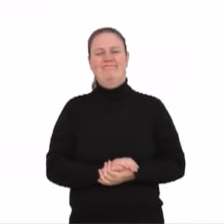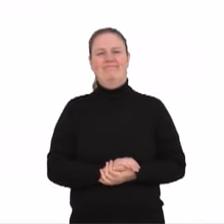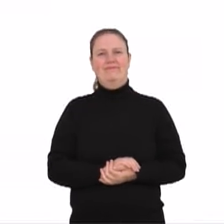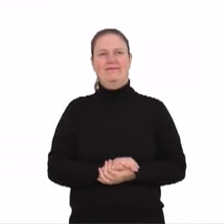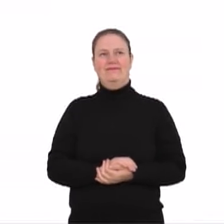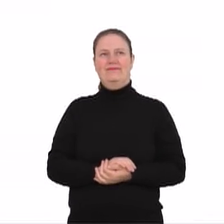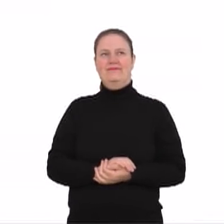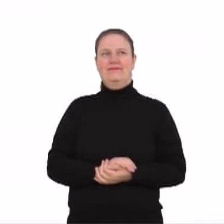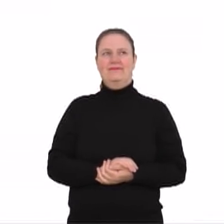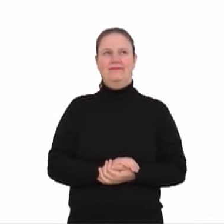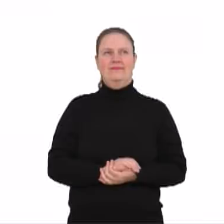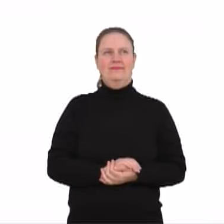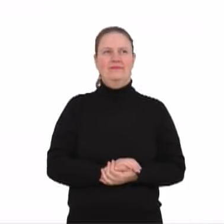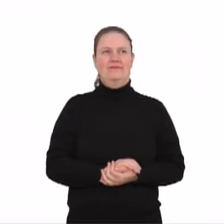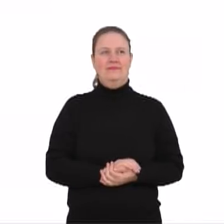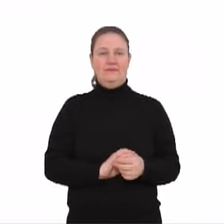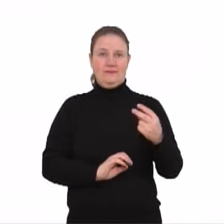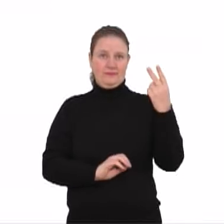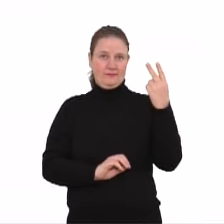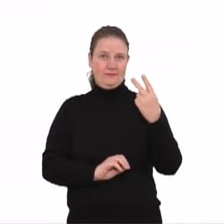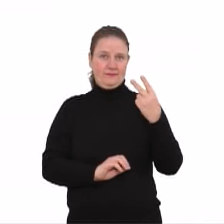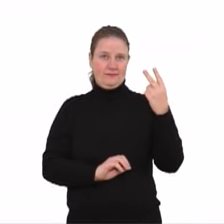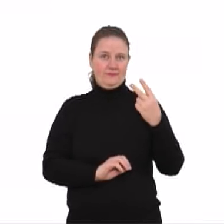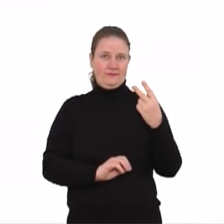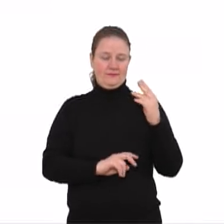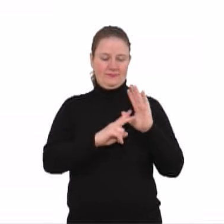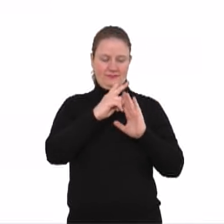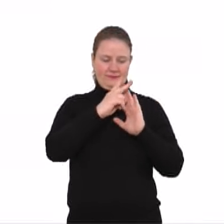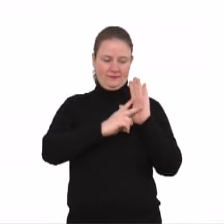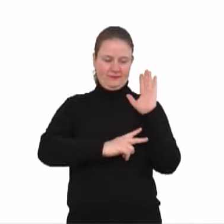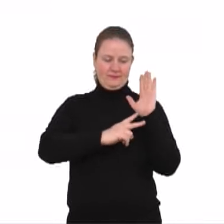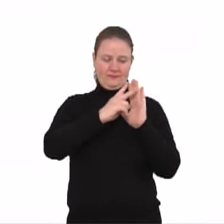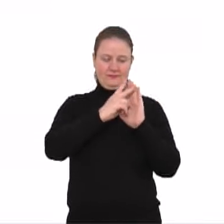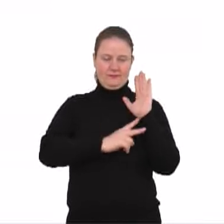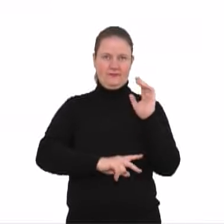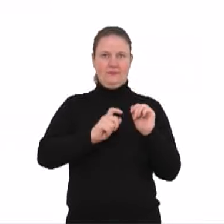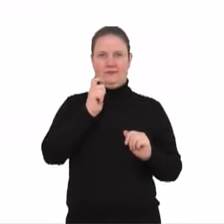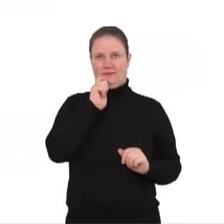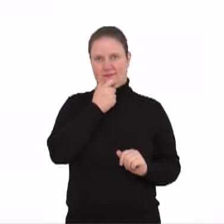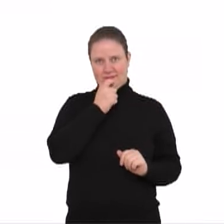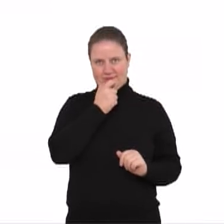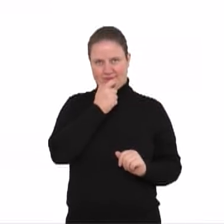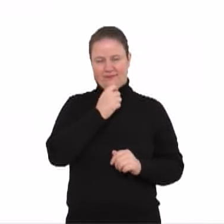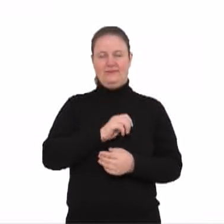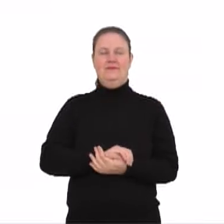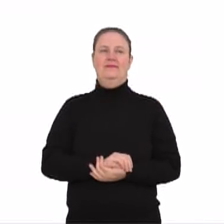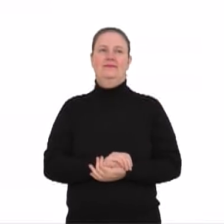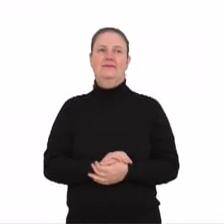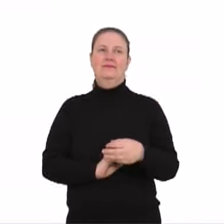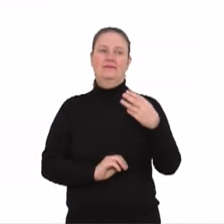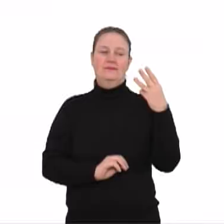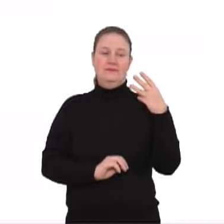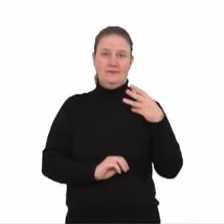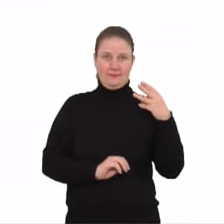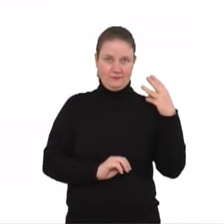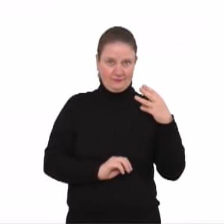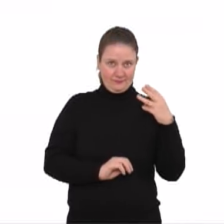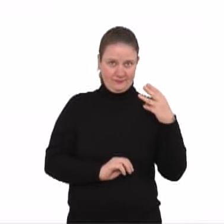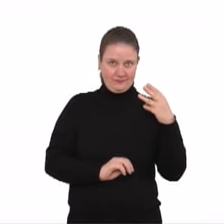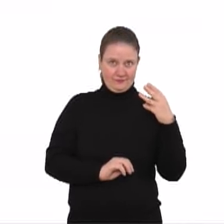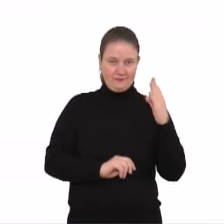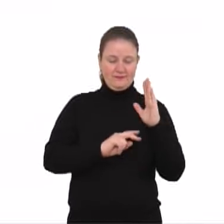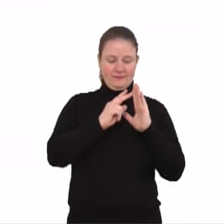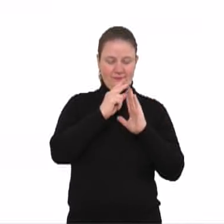coaster. 2, we are in an amusement park. 3, after the